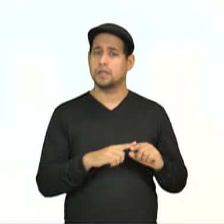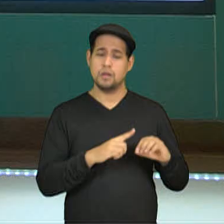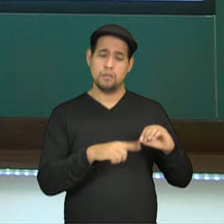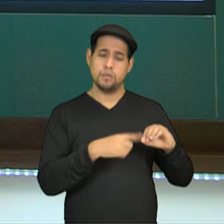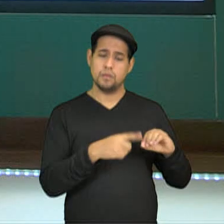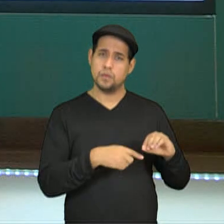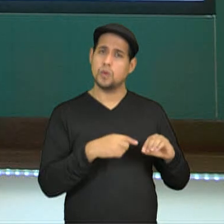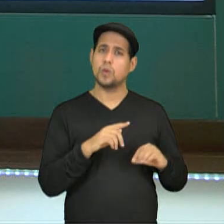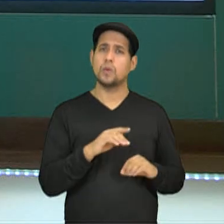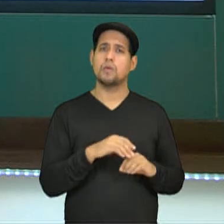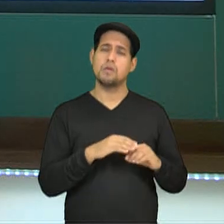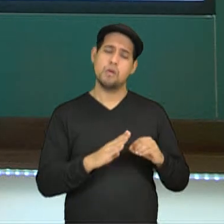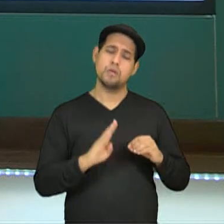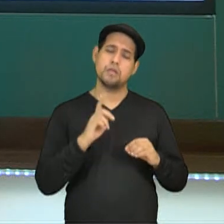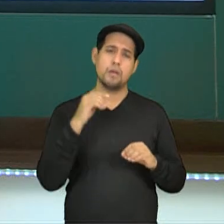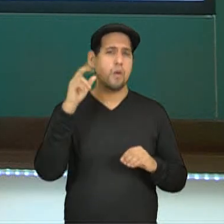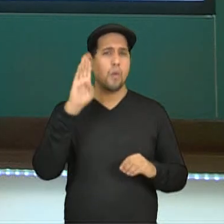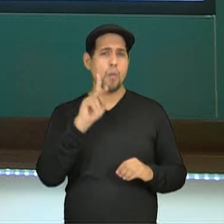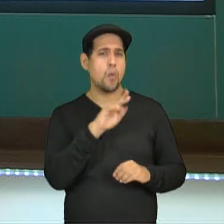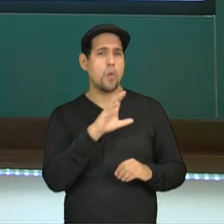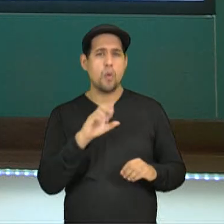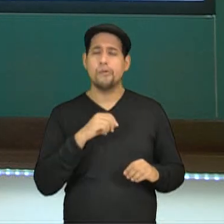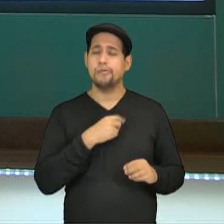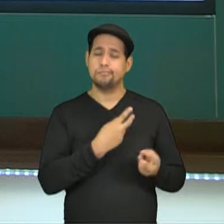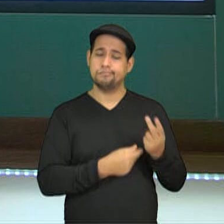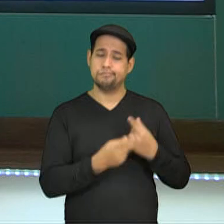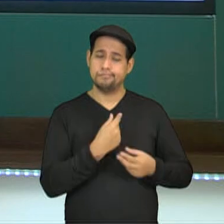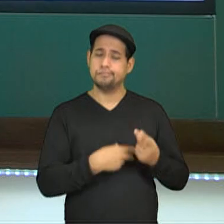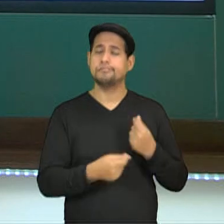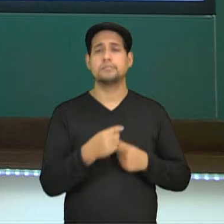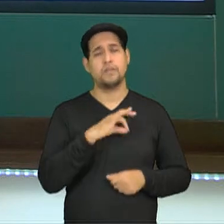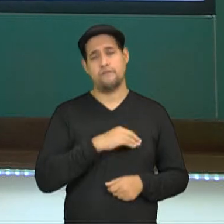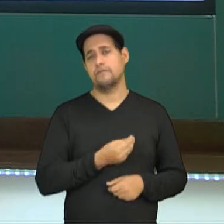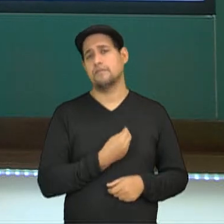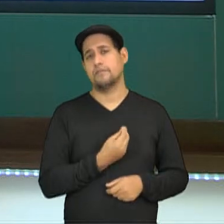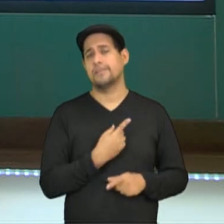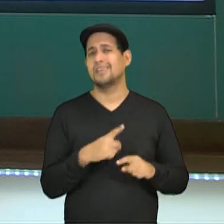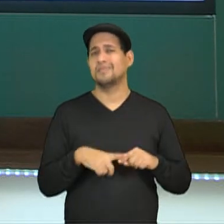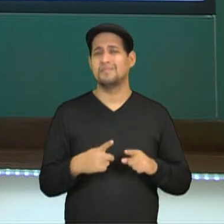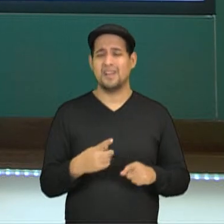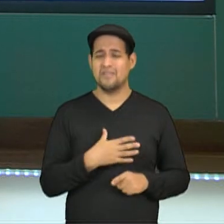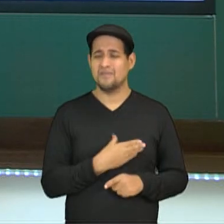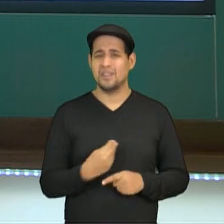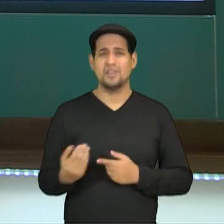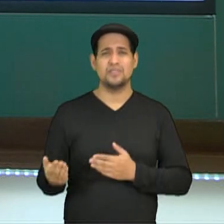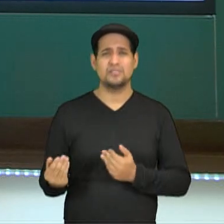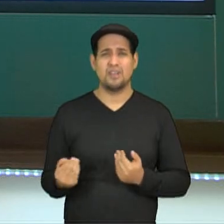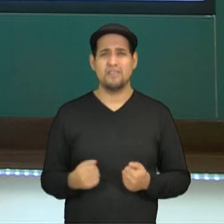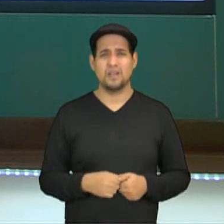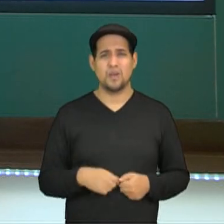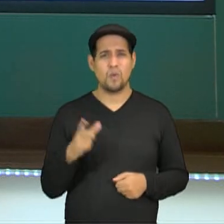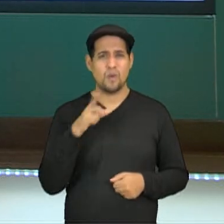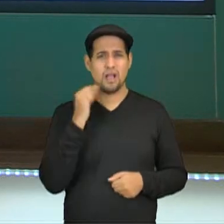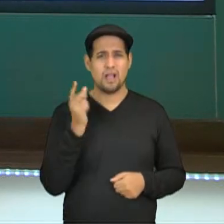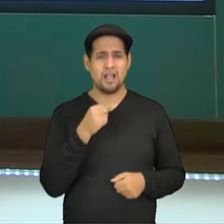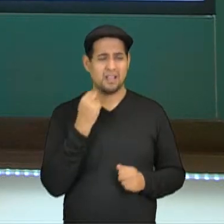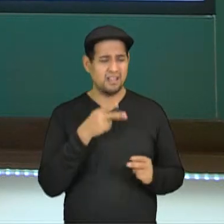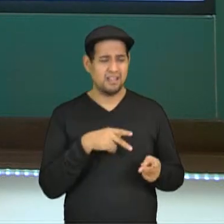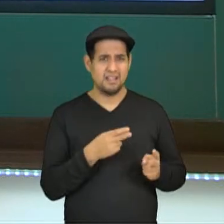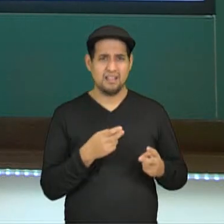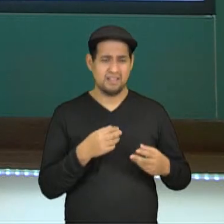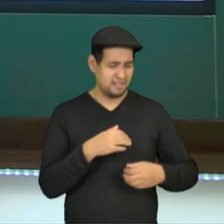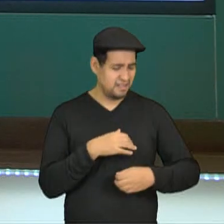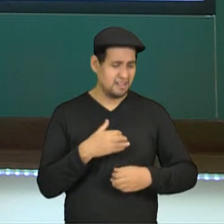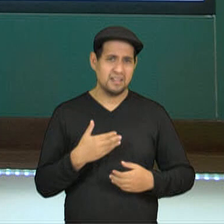burro, eles conseguem ganhar dinheiro, conseguem formas de sobrevivência. Já o filho mais novo, né, quando percebeu que